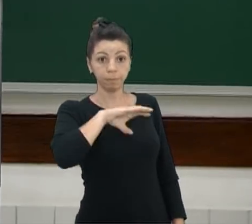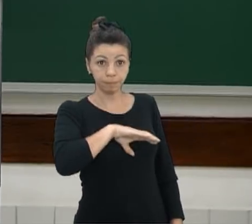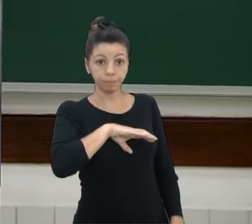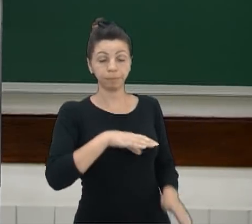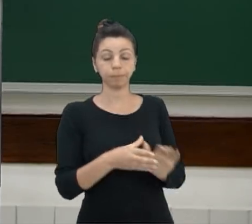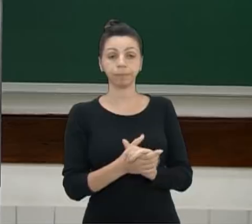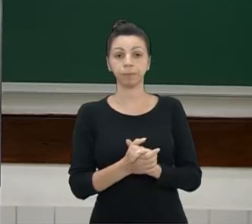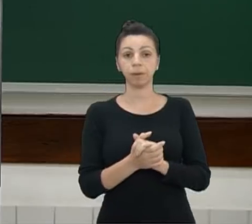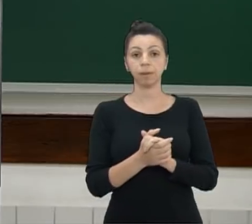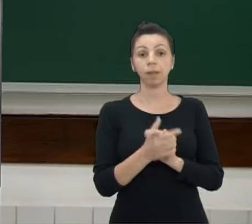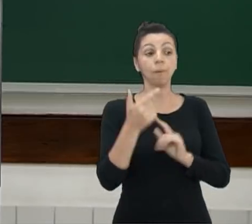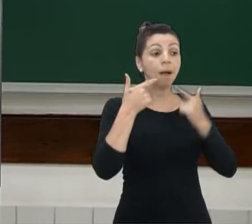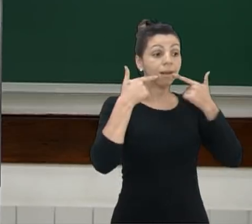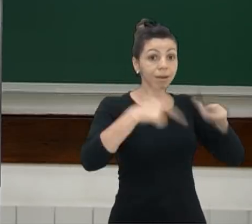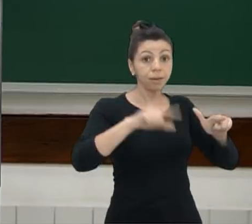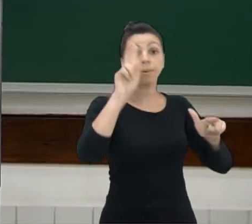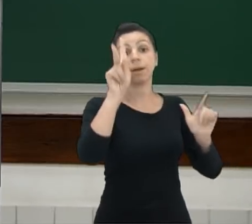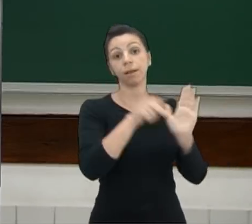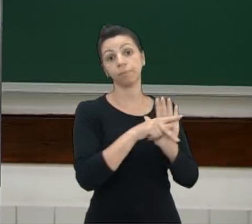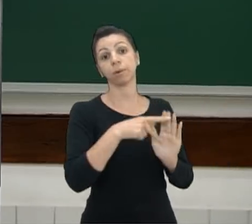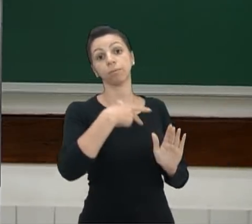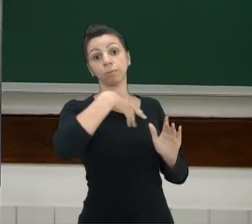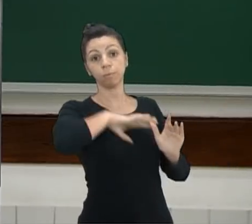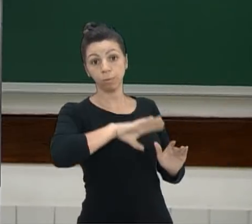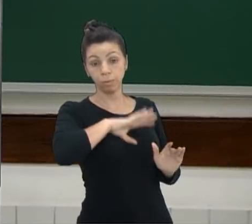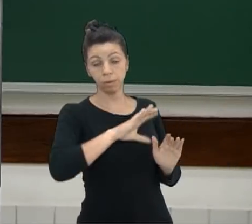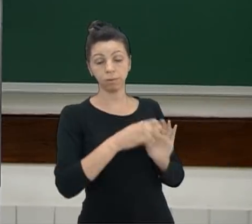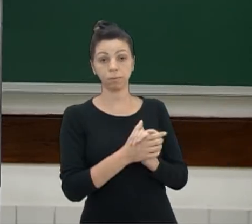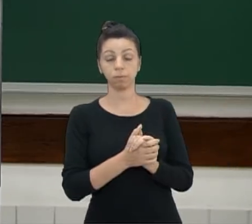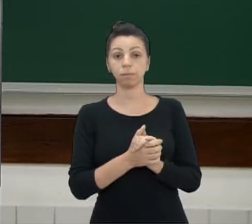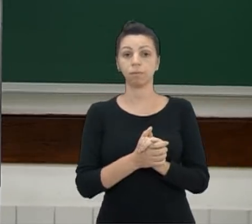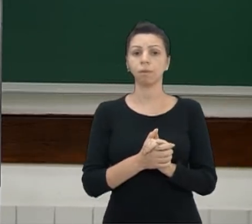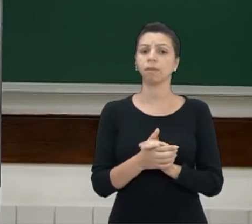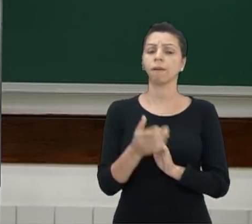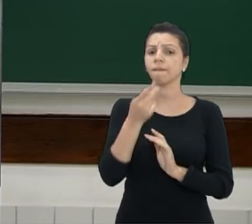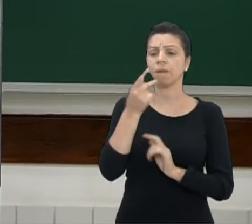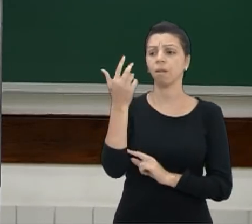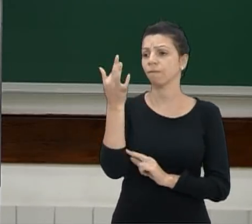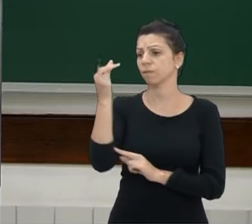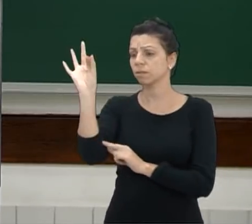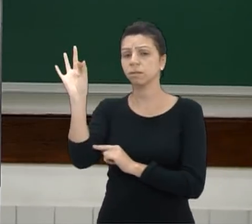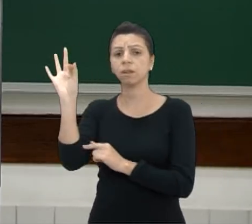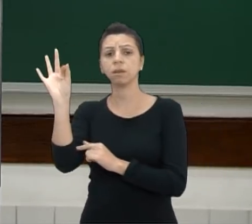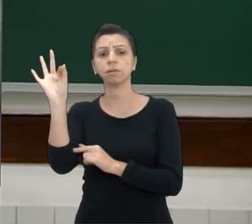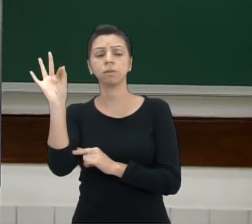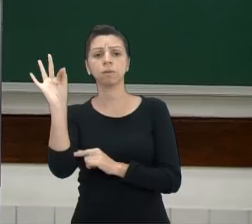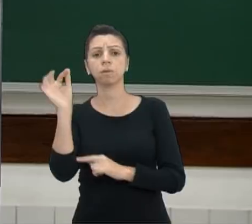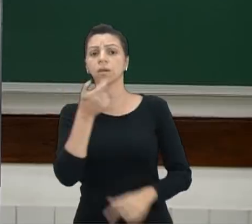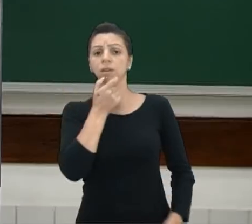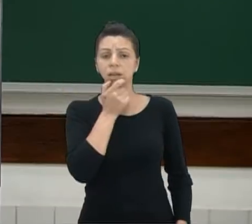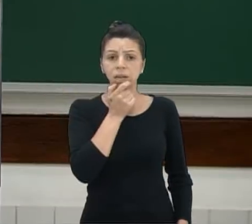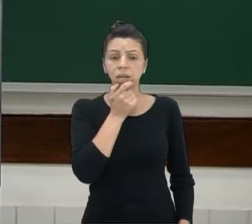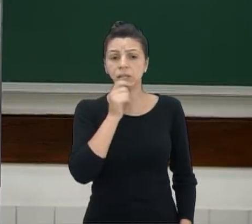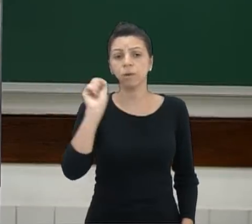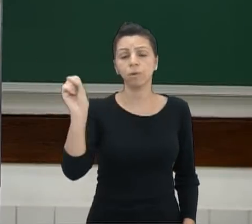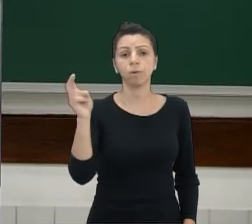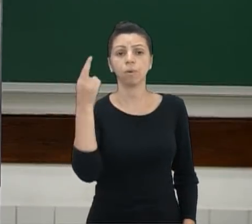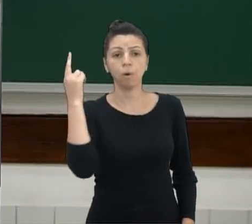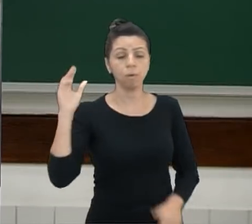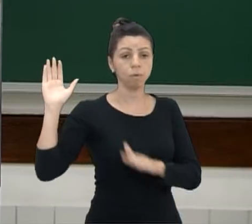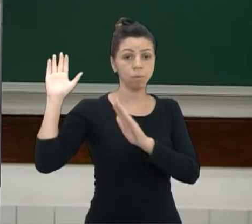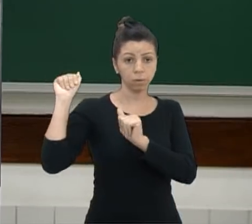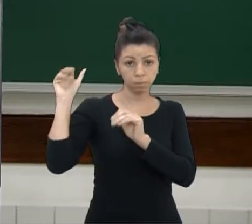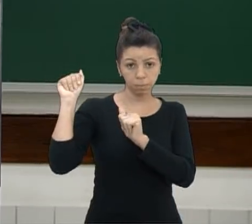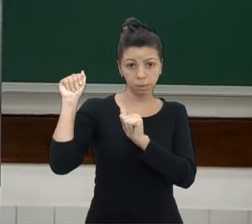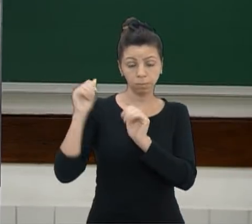do continente americano, não se fala português. Ou fala-se francês, inglês, holandês ou o espanhol. Mas